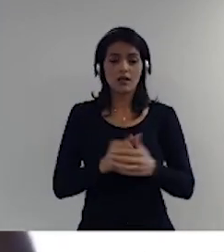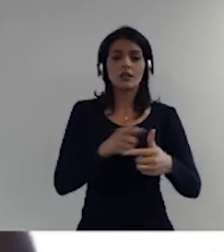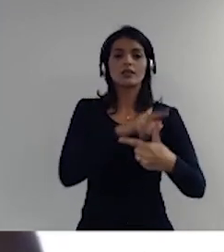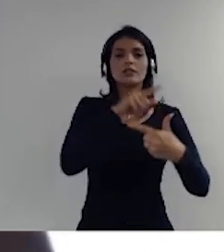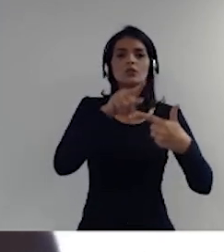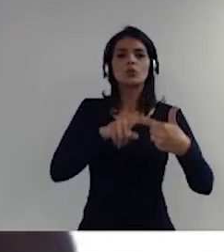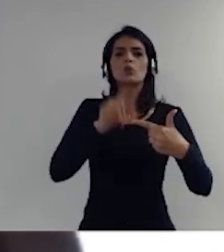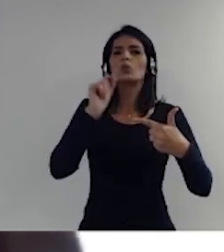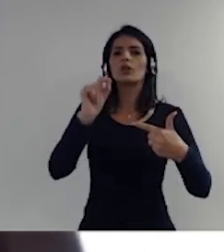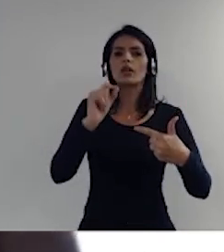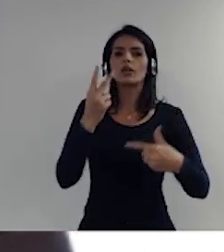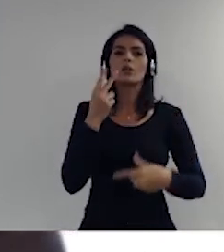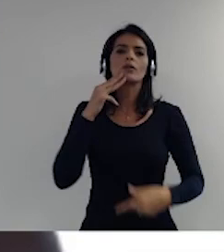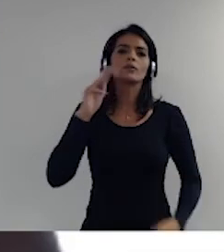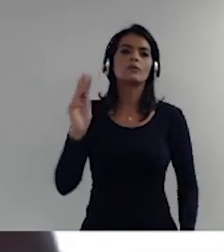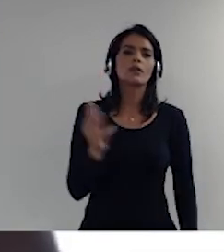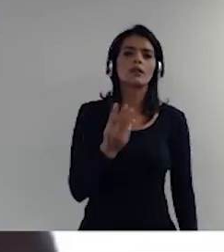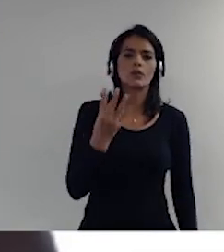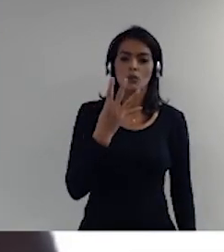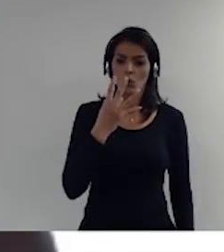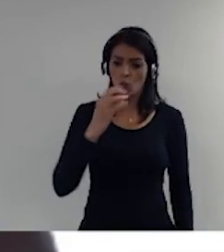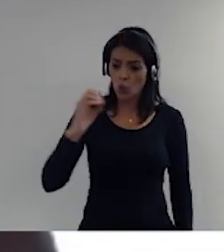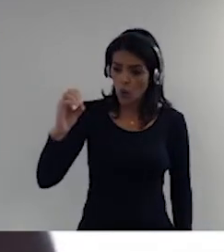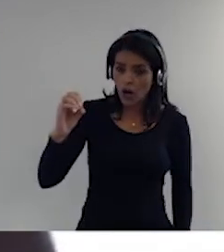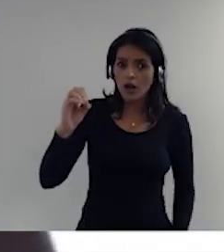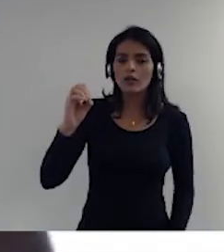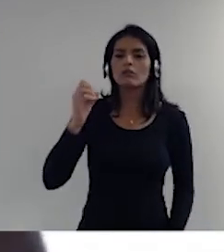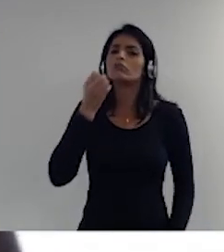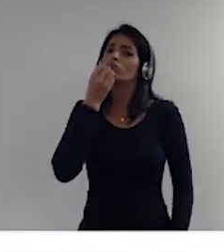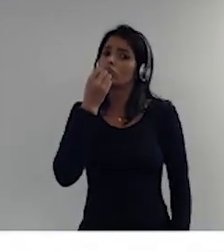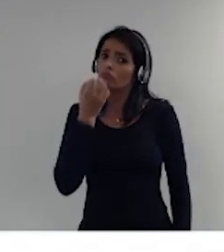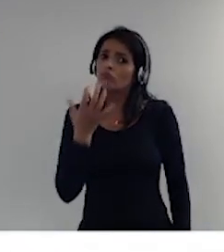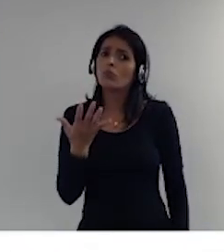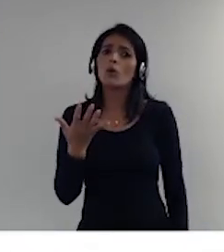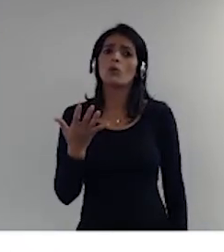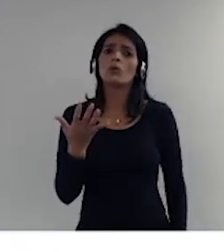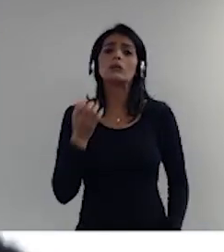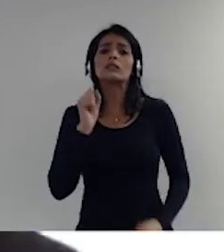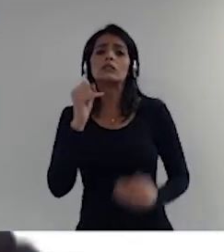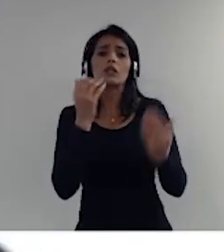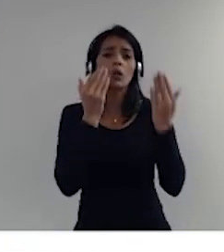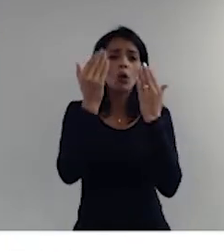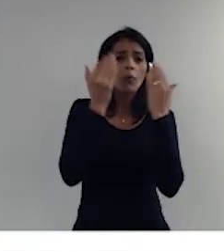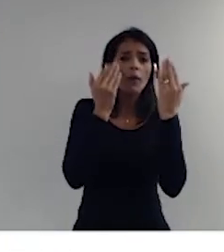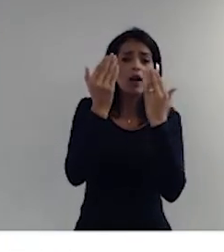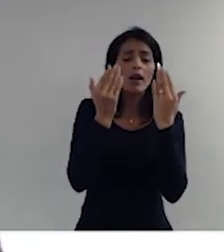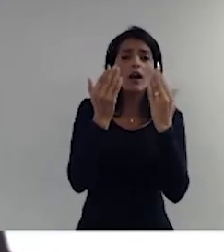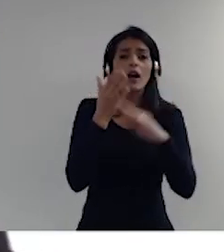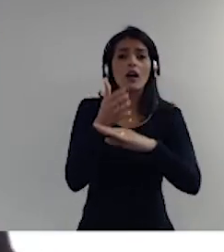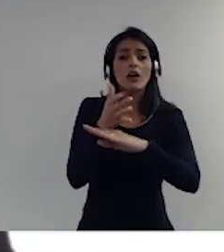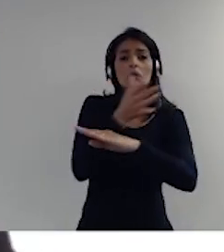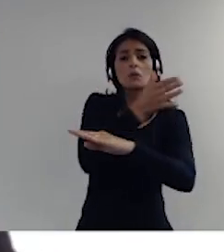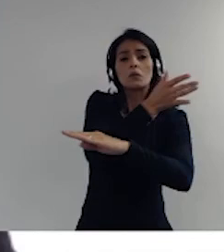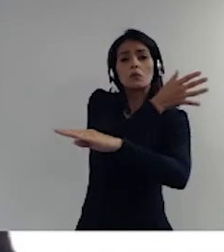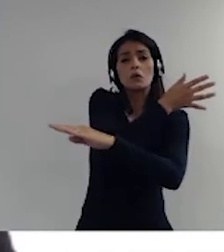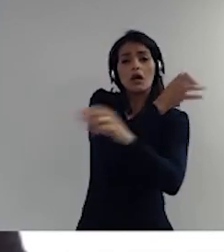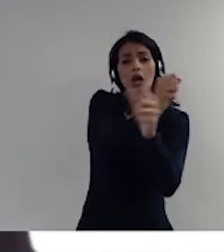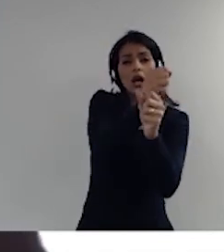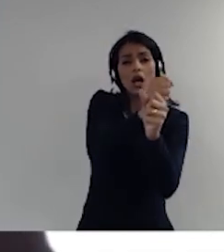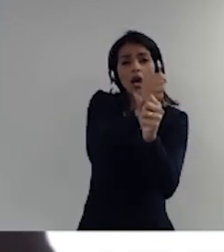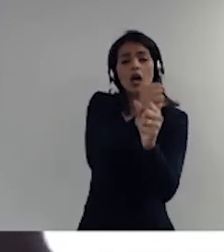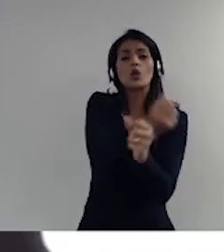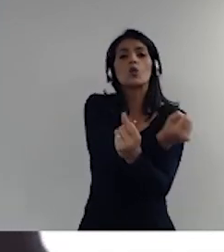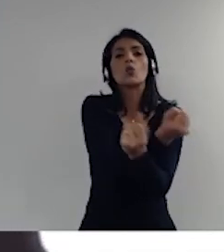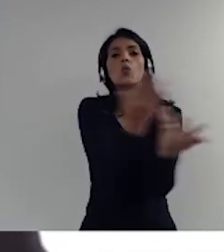lugar, se 2.400.000 é um número muito bom com relação, se a gente compara com o que havia há poucos anos, o número